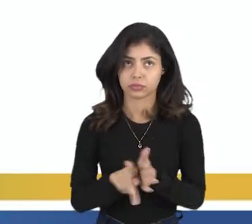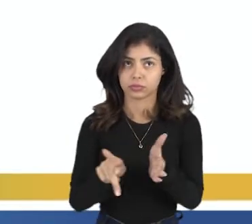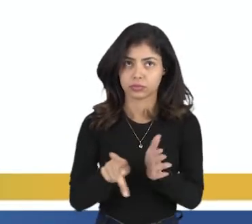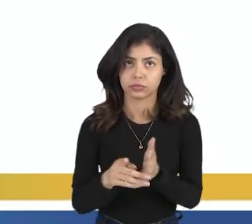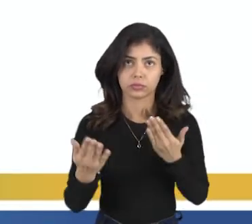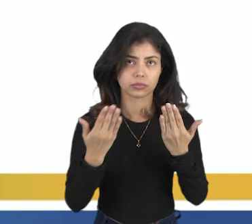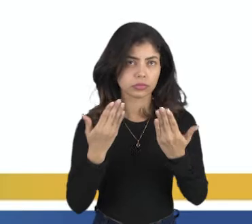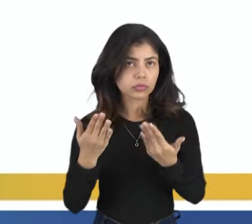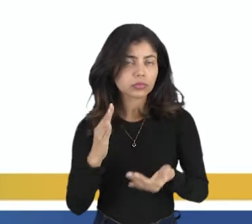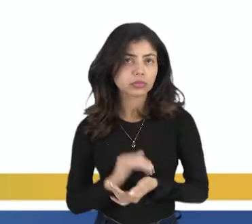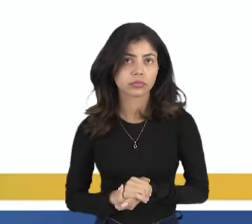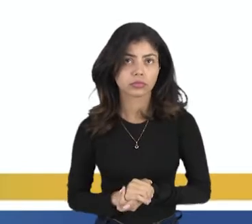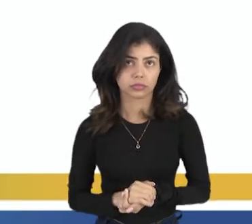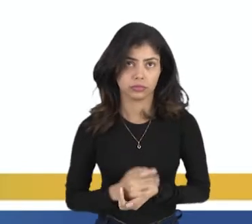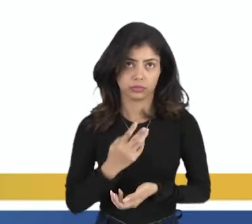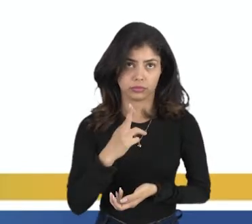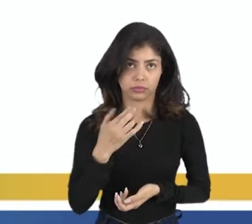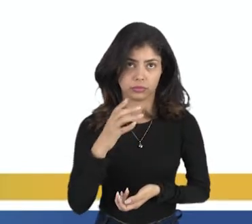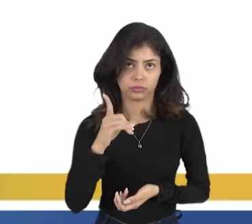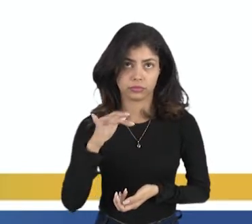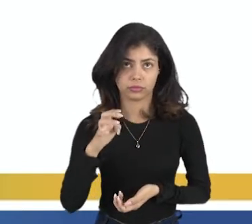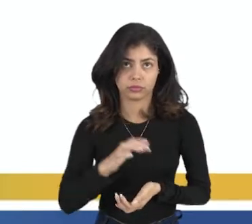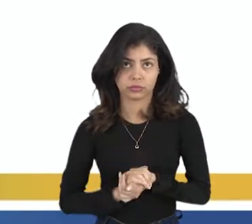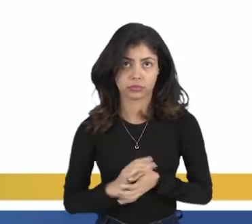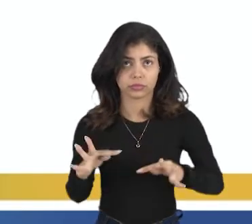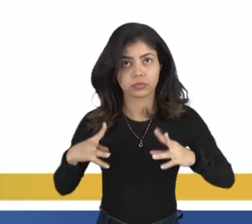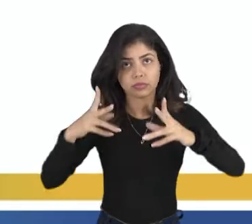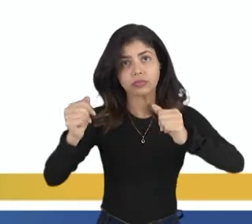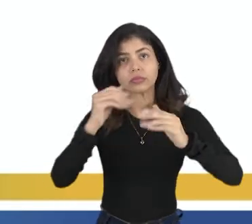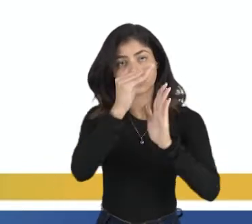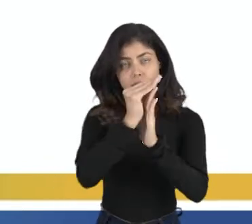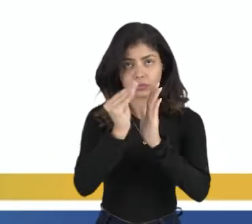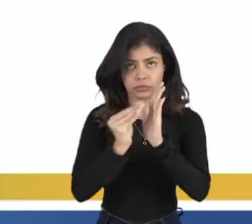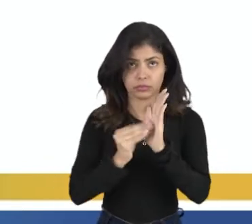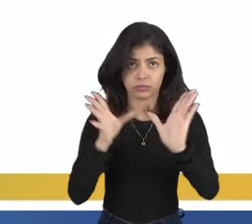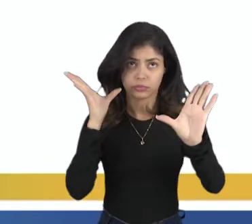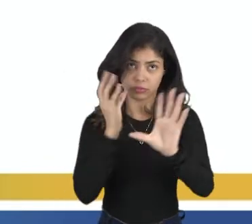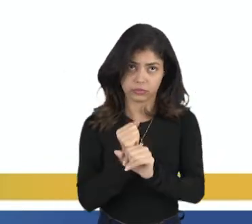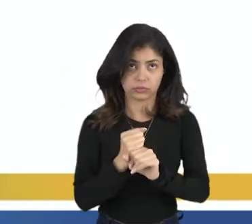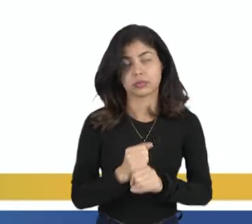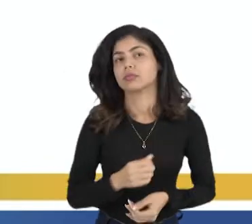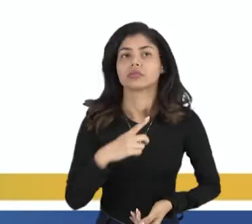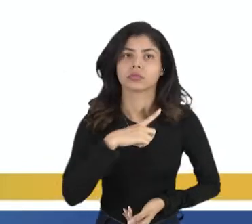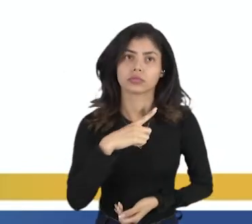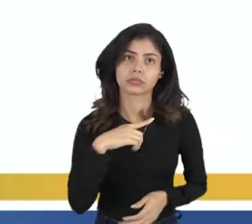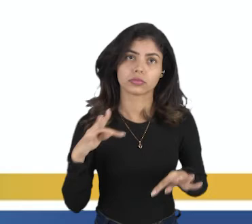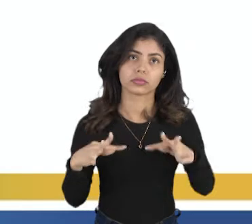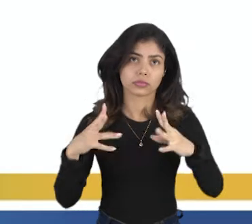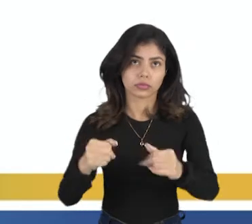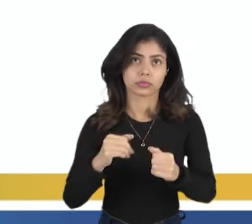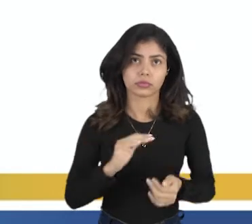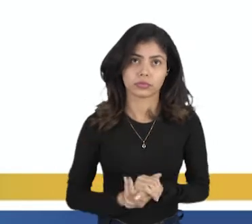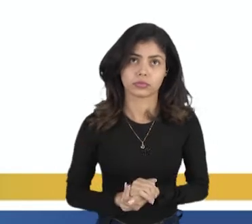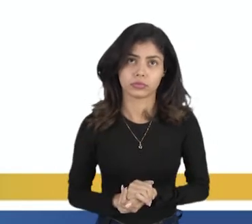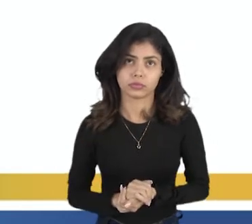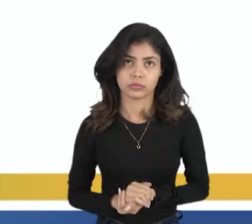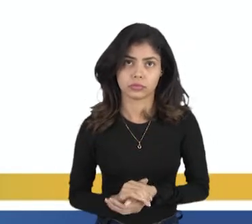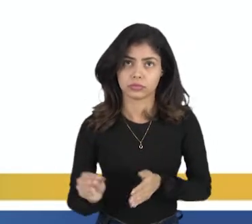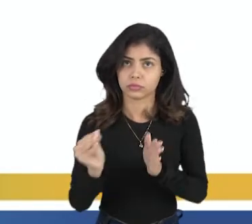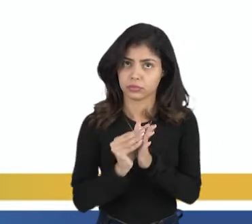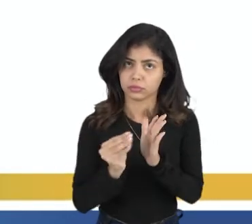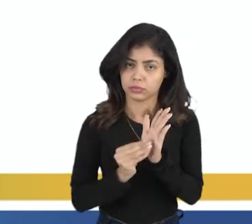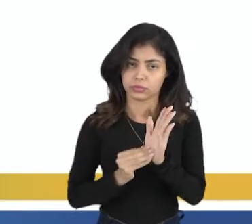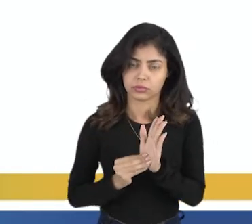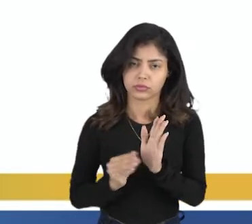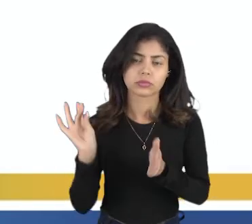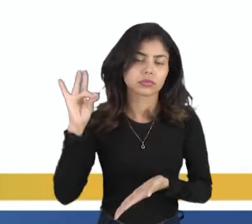indicado para expressar uma relação de proporcionalidade, em que todos os dados somados eles compõem o todo de